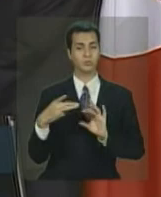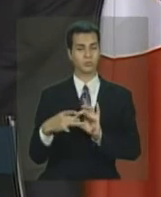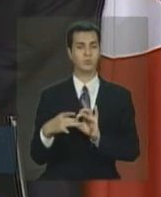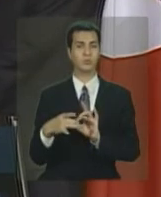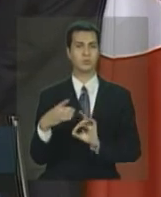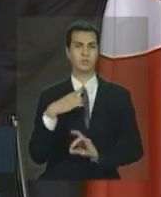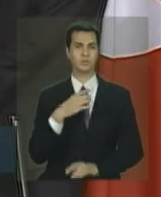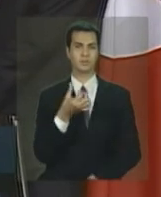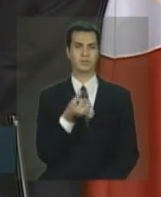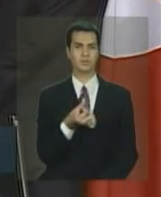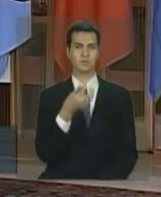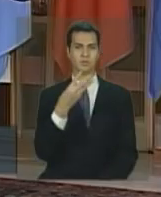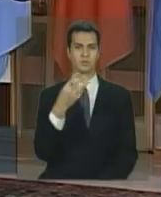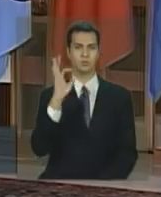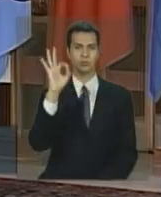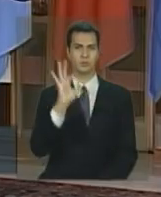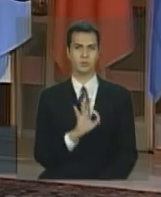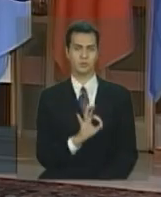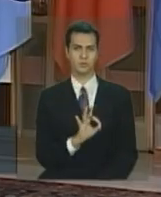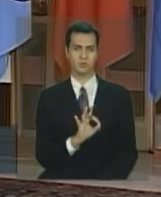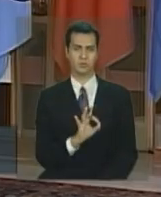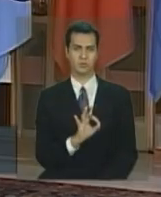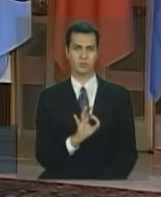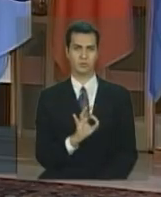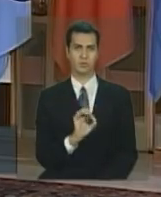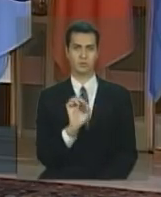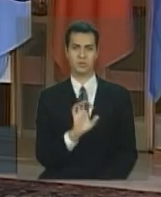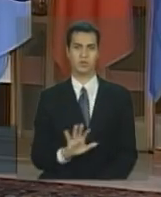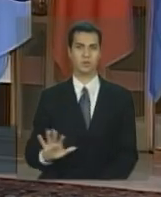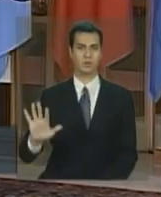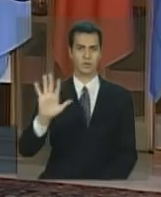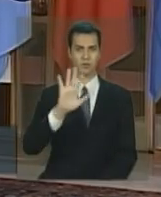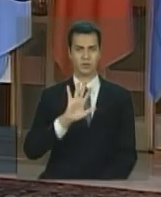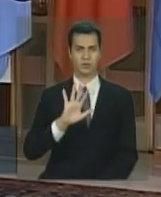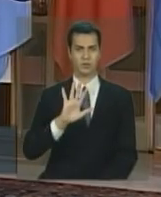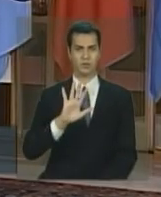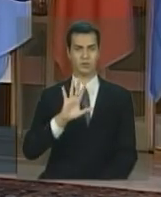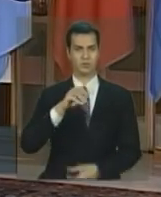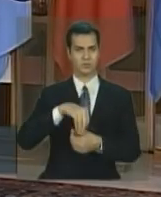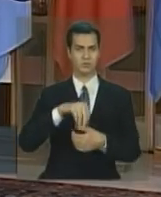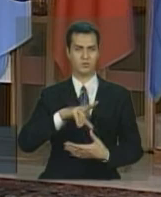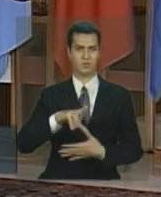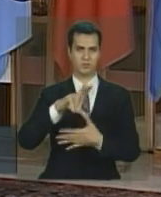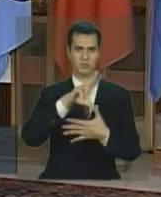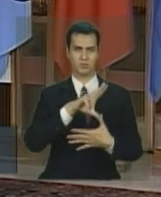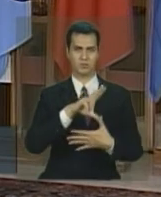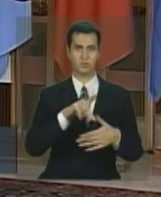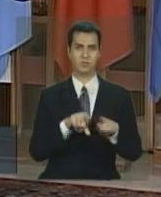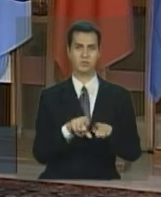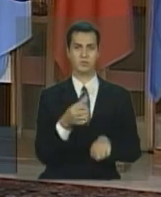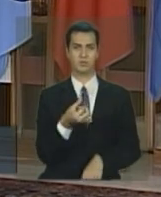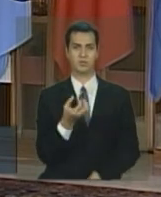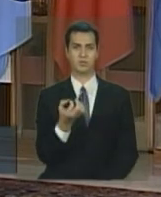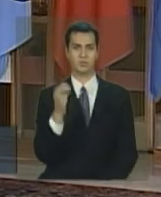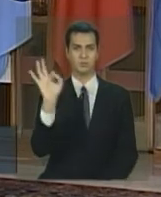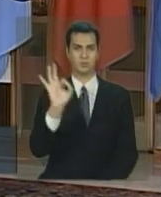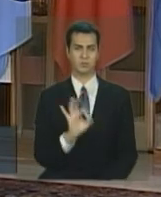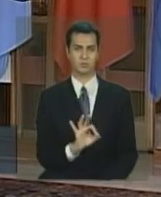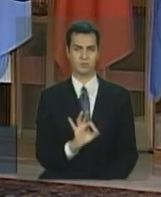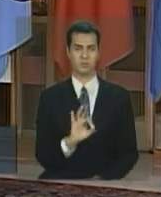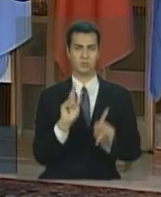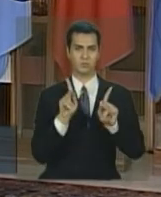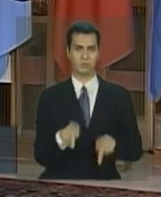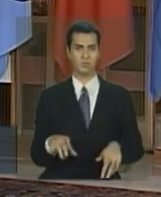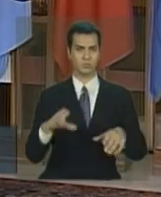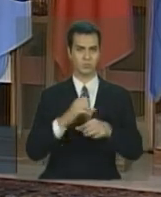representam 63% da área total da América do Sul e 60% de sua